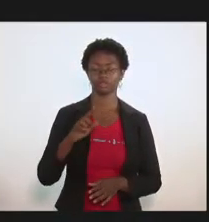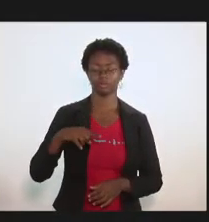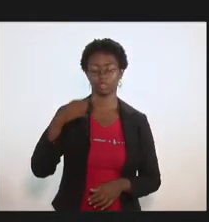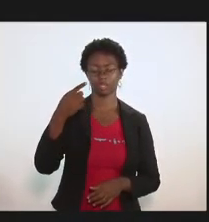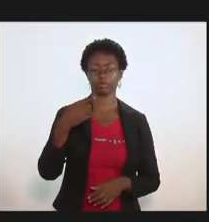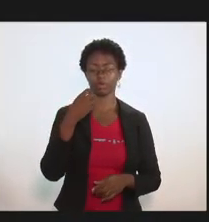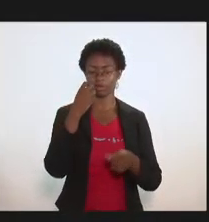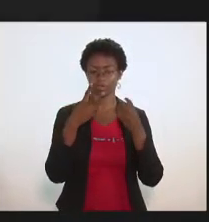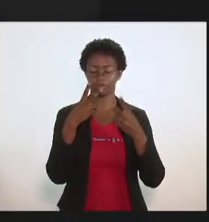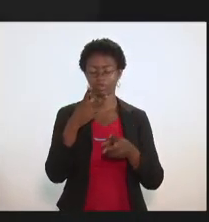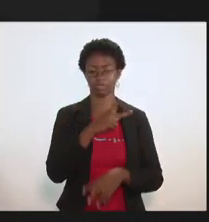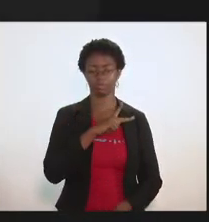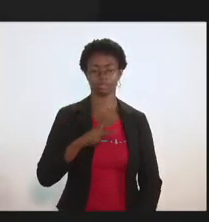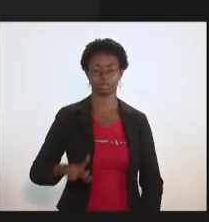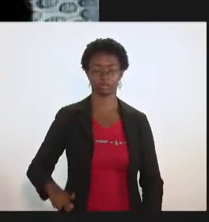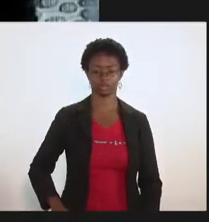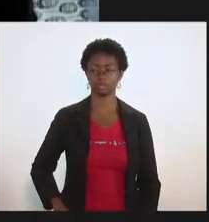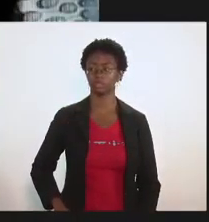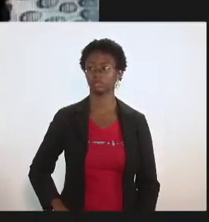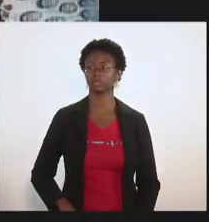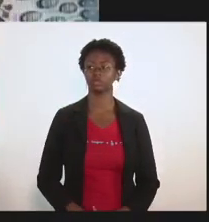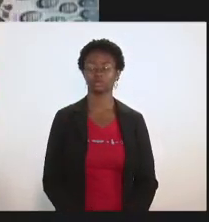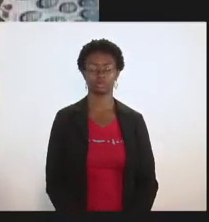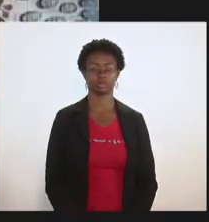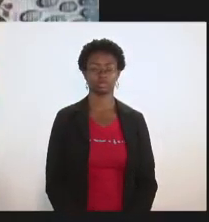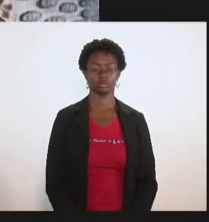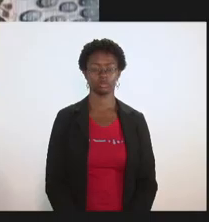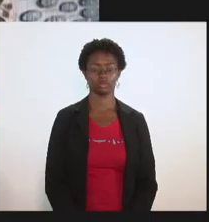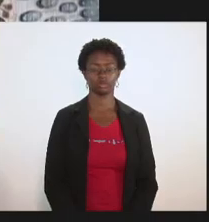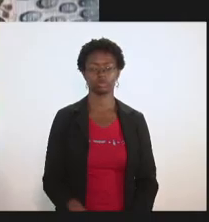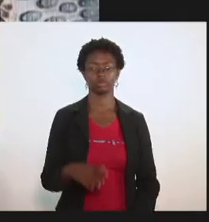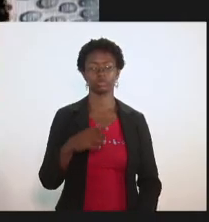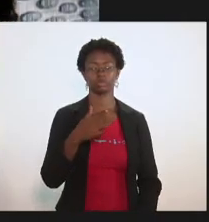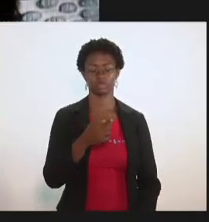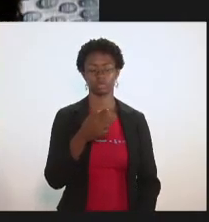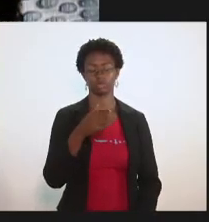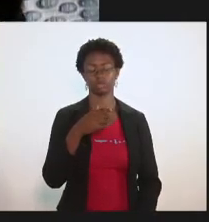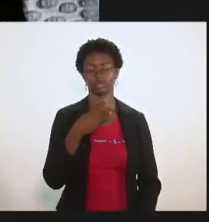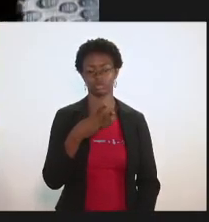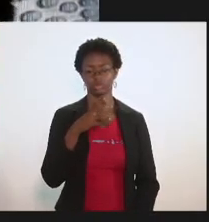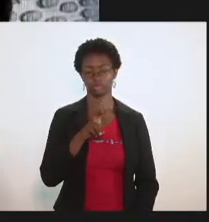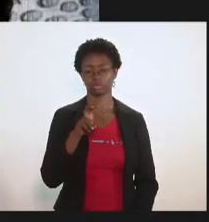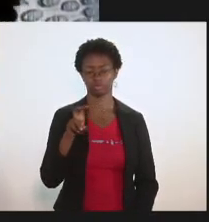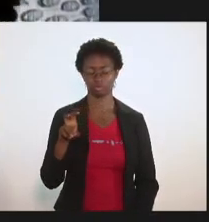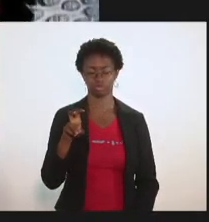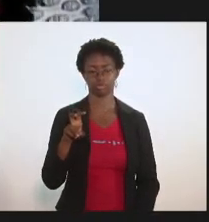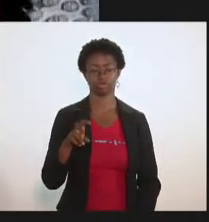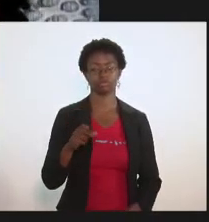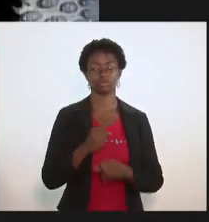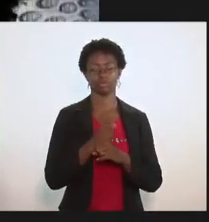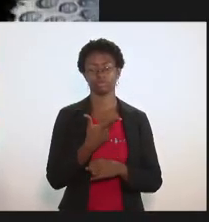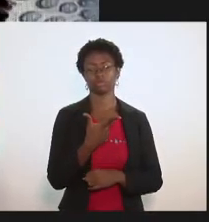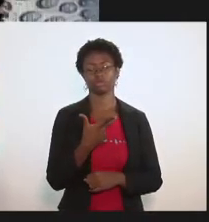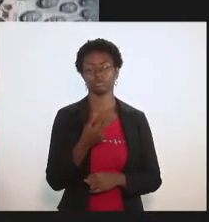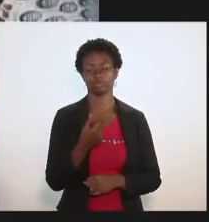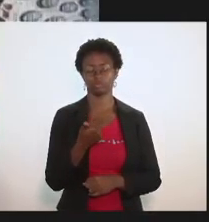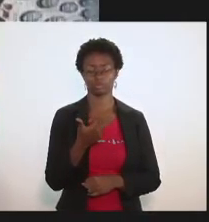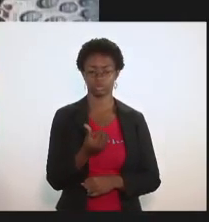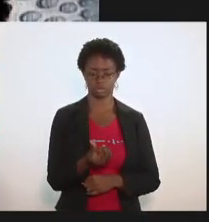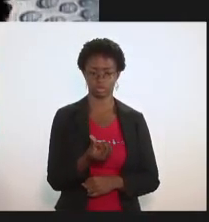Deputado Valdeck, na dúvida, eu vou retirar de pauta e vou fazer uma análise pela presidência. Uma verificação. Perfeitamente. Okay, vou fazer uma verificação. Retirar de pauta,